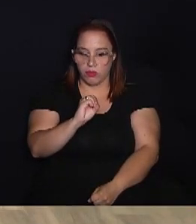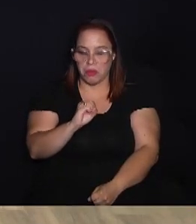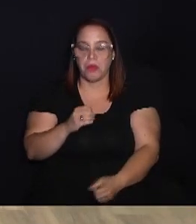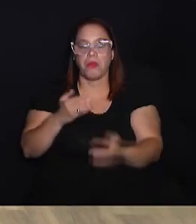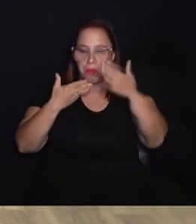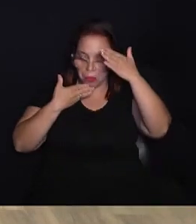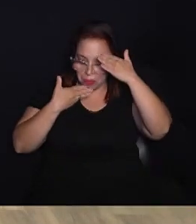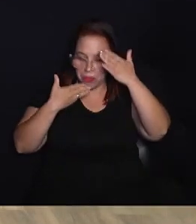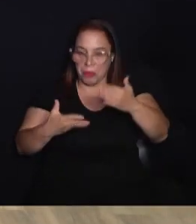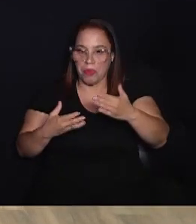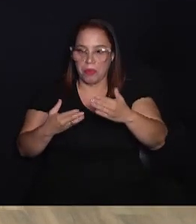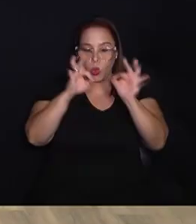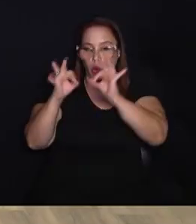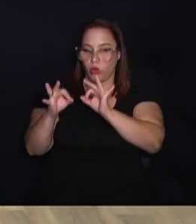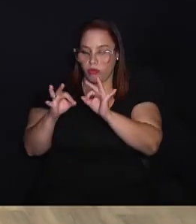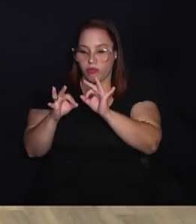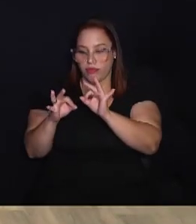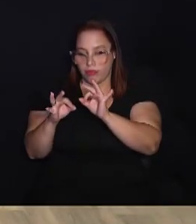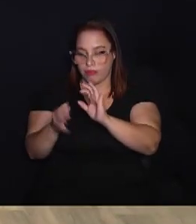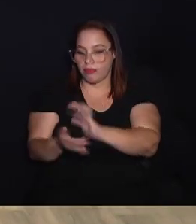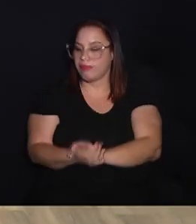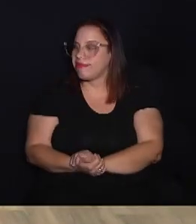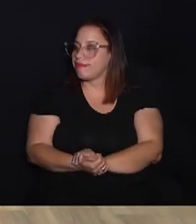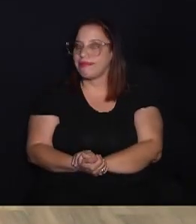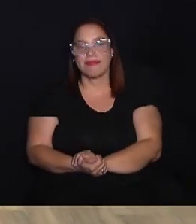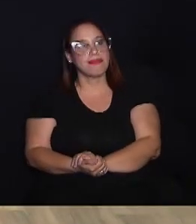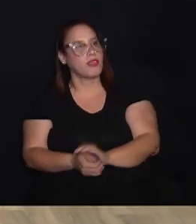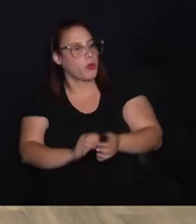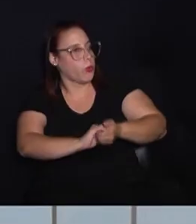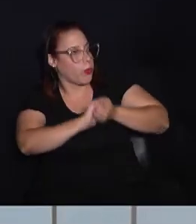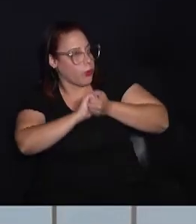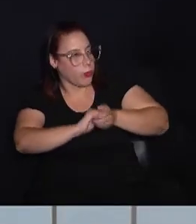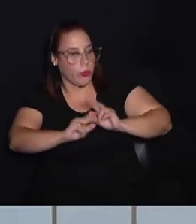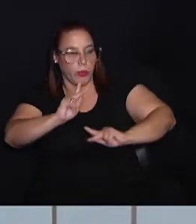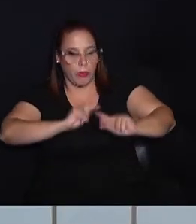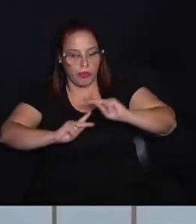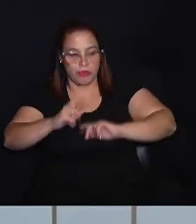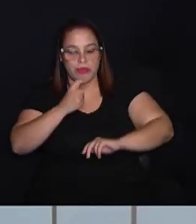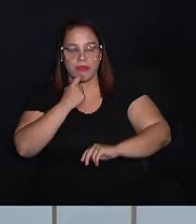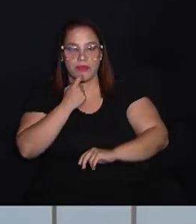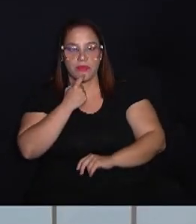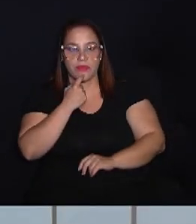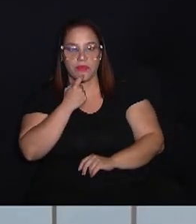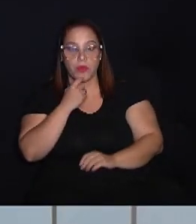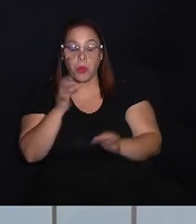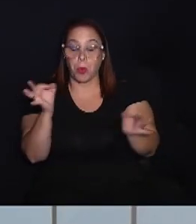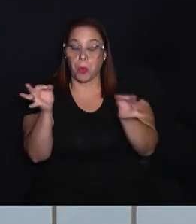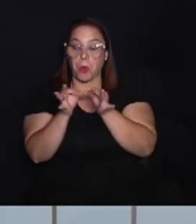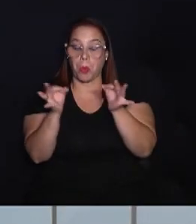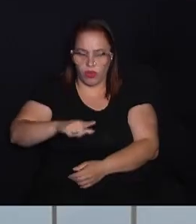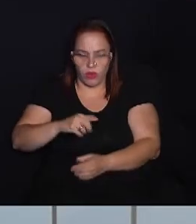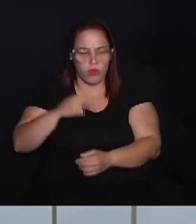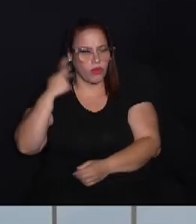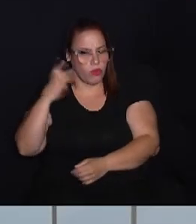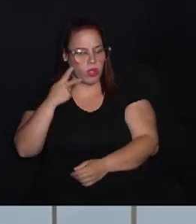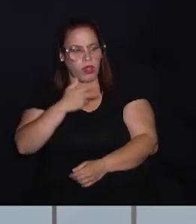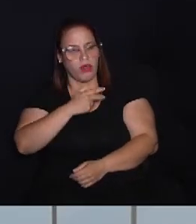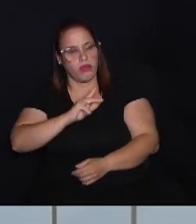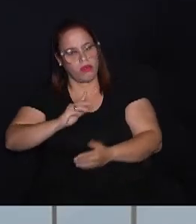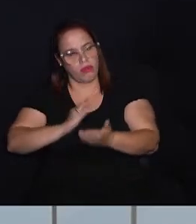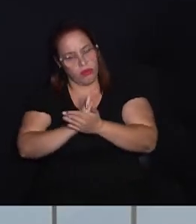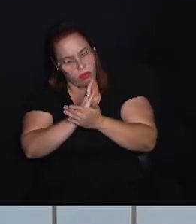e parâmetros para a redução das emissões dos gases de efeito estufa, né? Que é importante também.